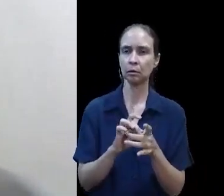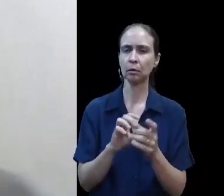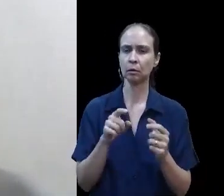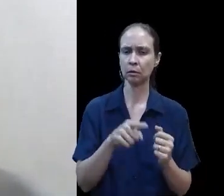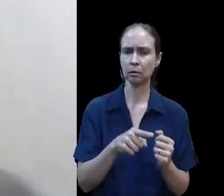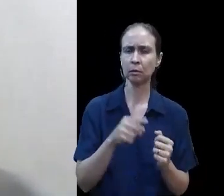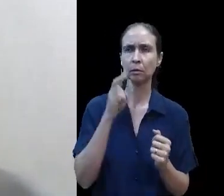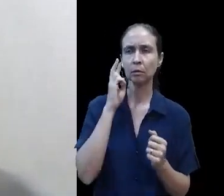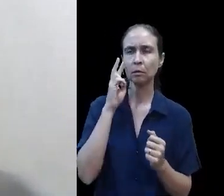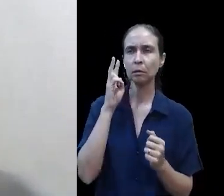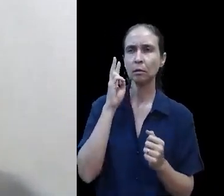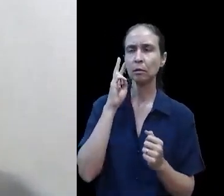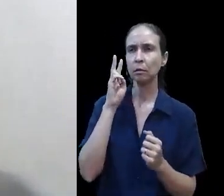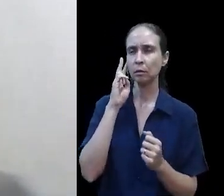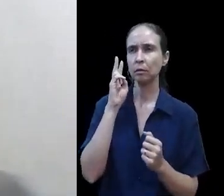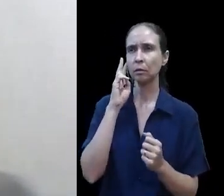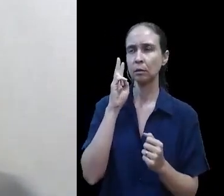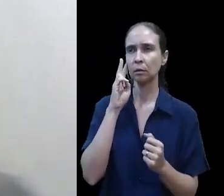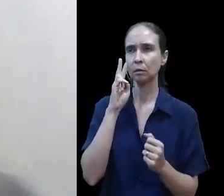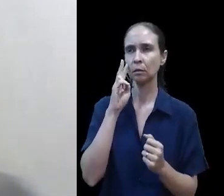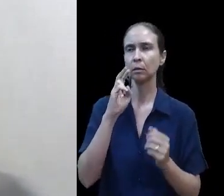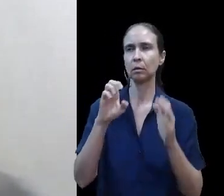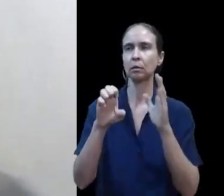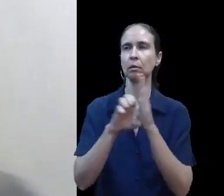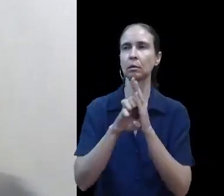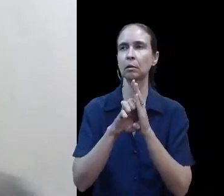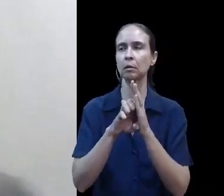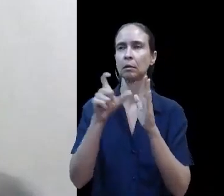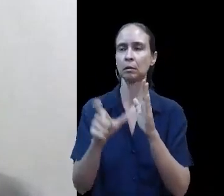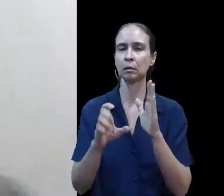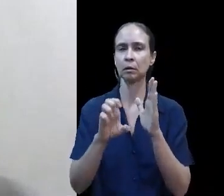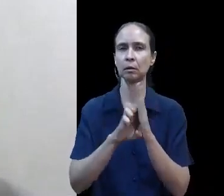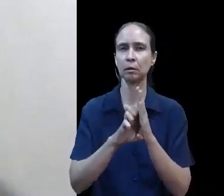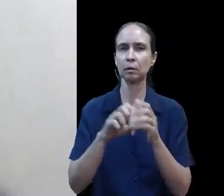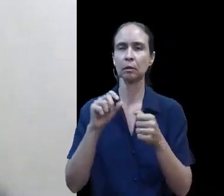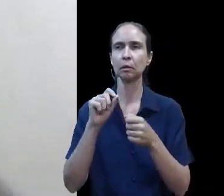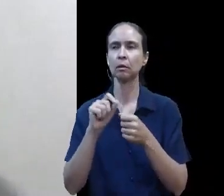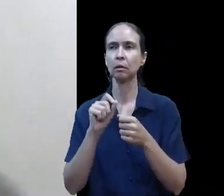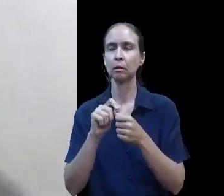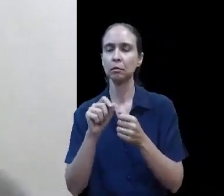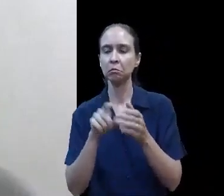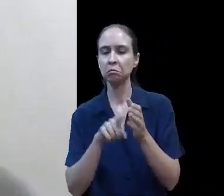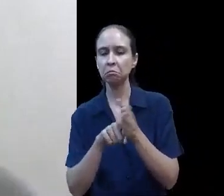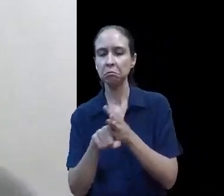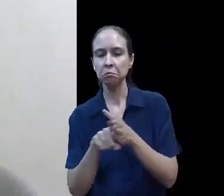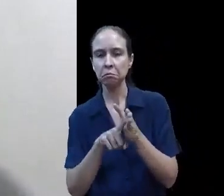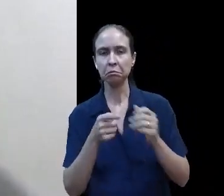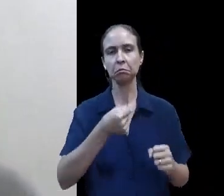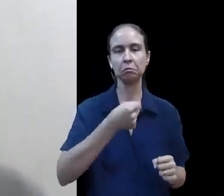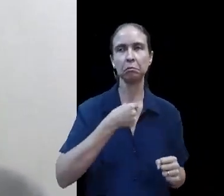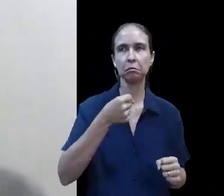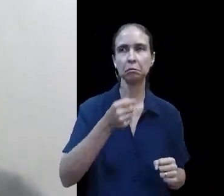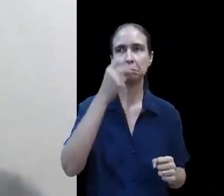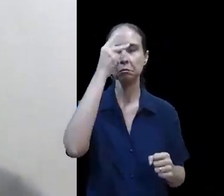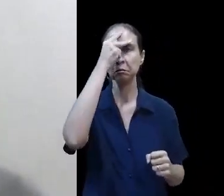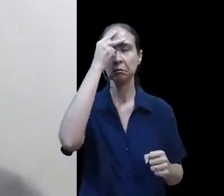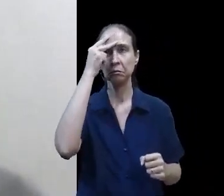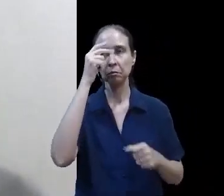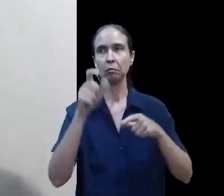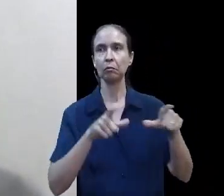Clóvis, da Socioeconomia aqui da Embrapa, foi quem aplicou os questionários, entrevistou os produtores, né? E ele